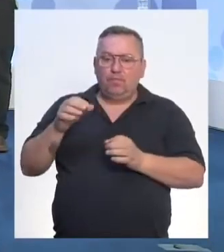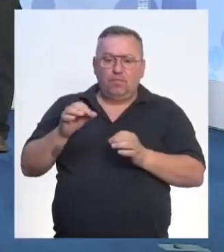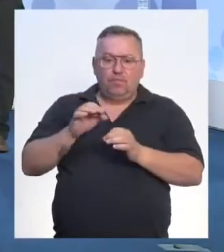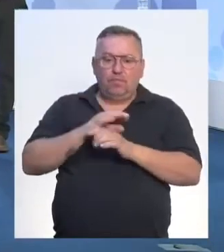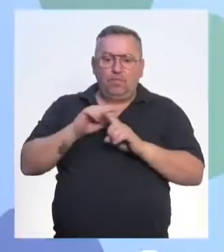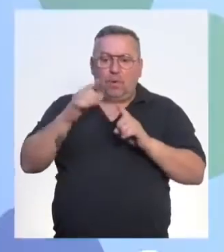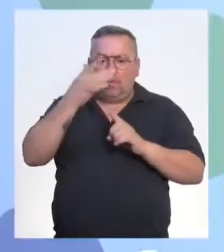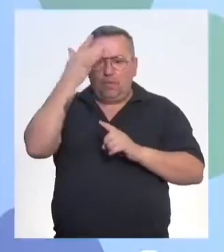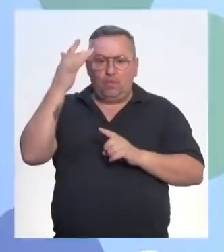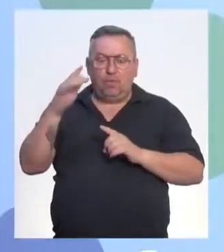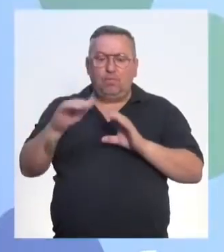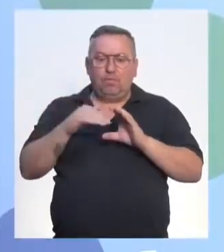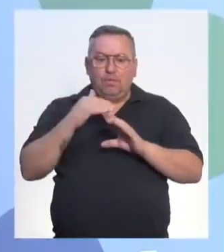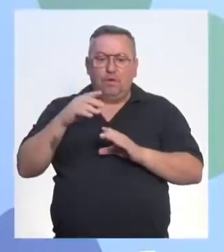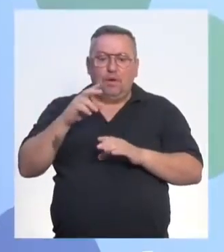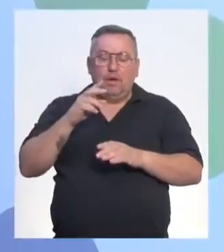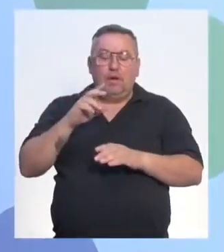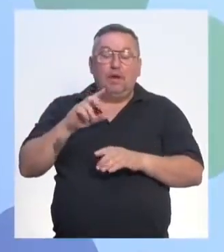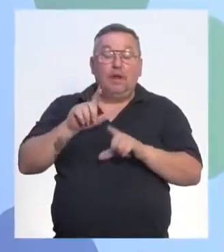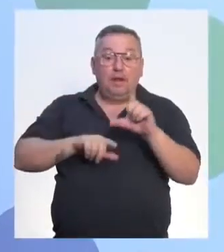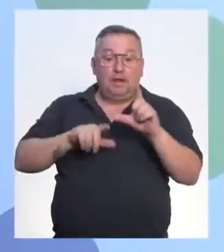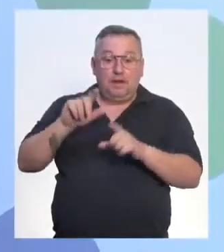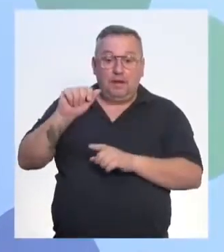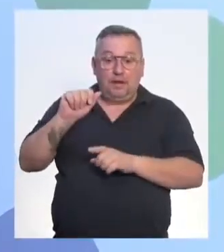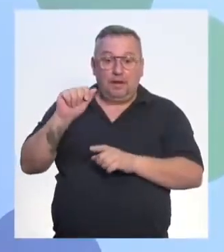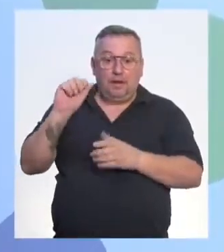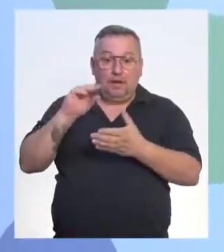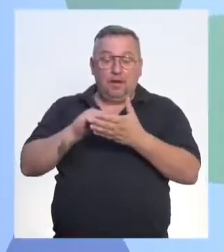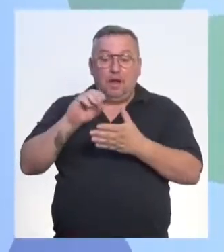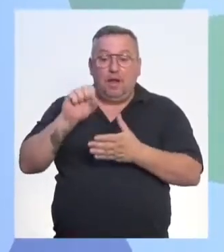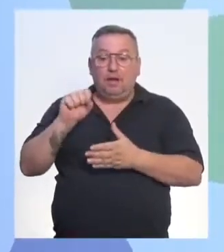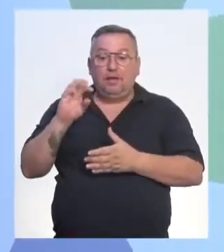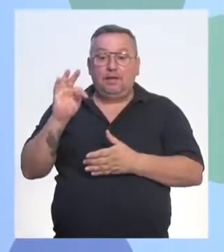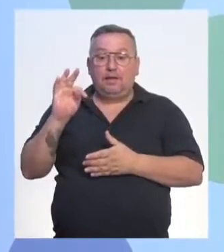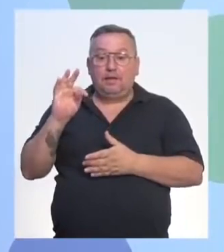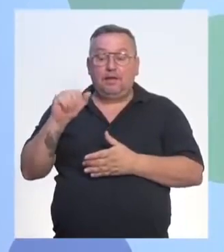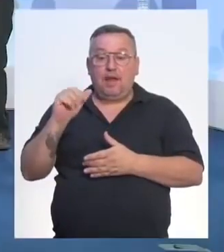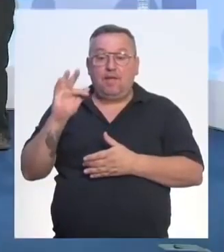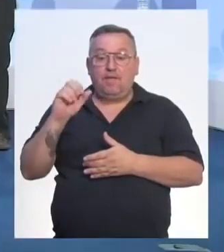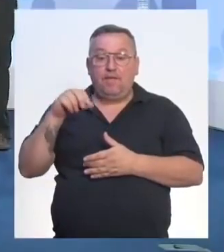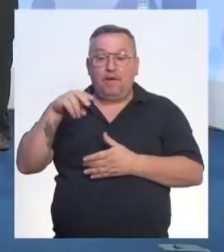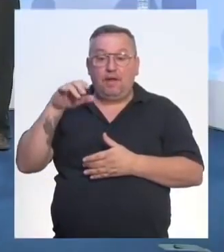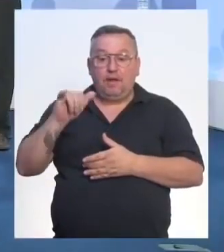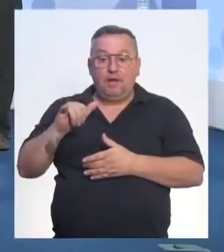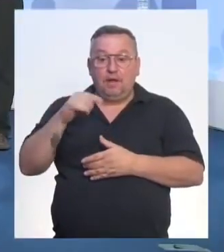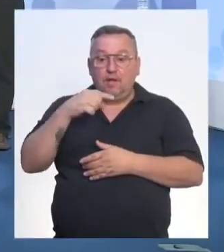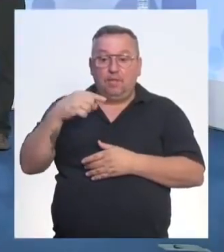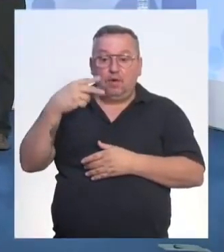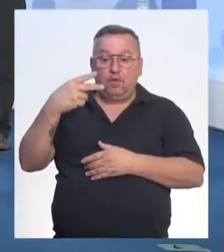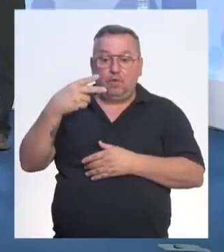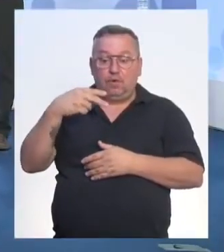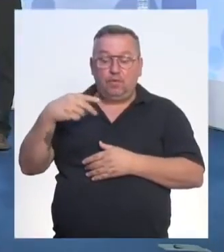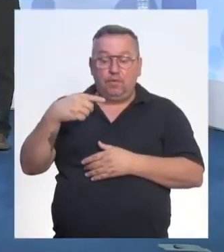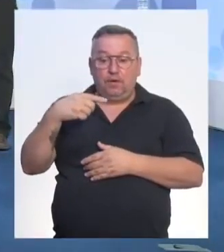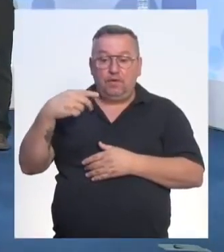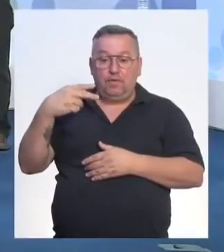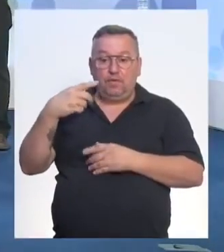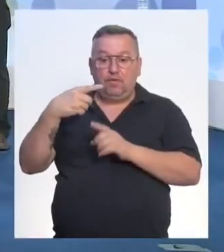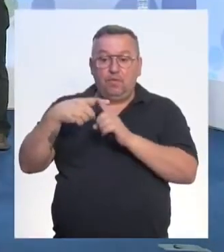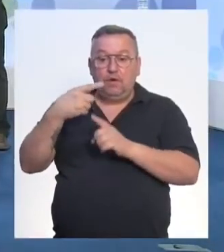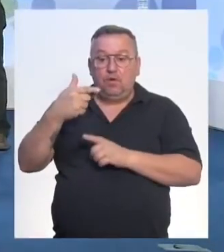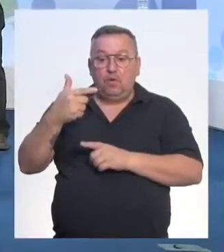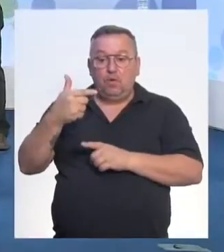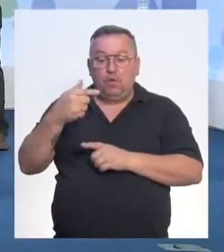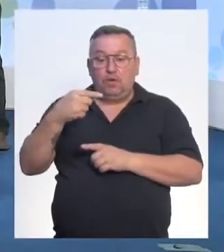mas o pessoal mandou muito a letra A. A Stephanie colocou nessa ordem, Jonas, menos 8, menos 20, mais 12